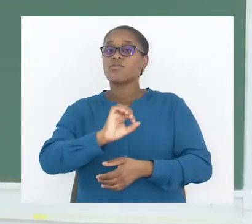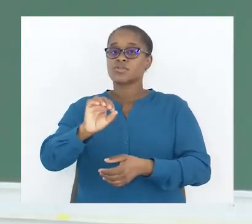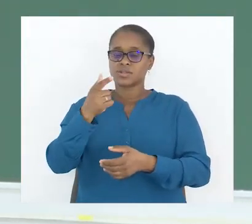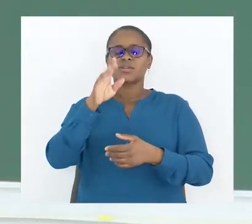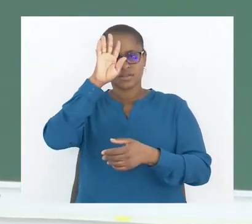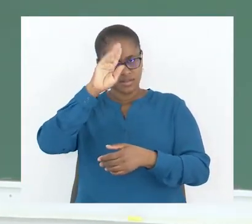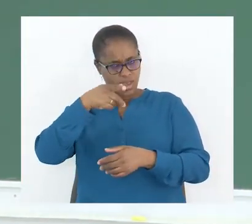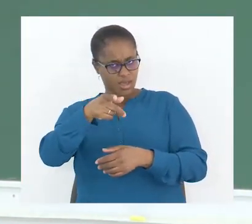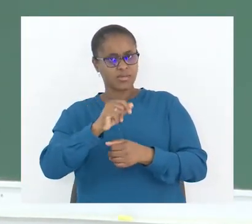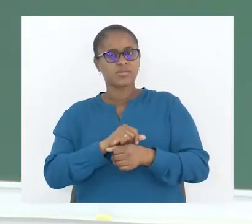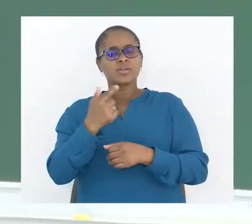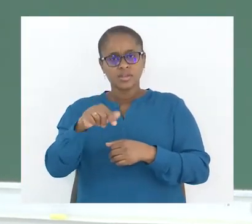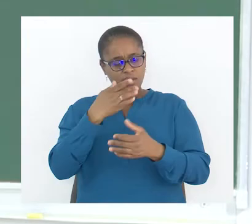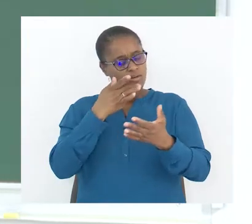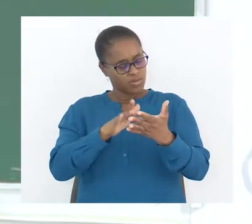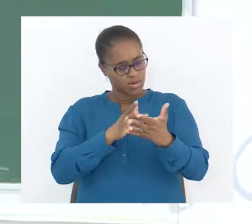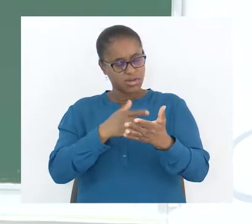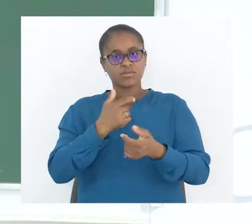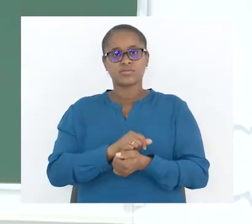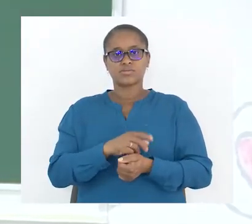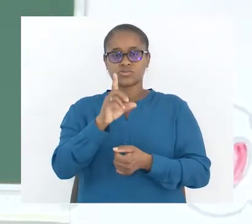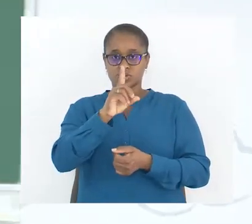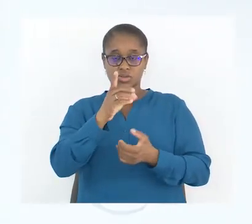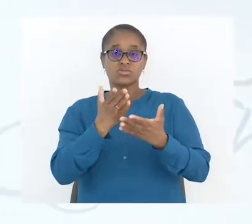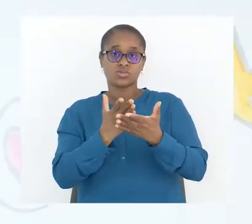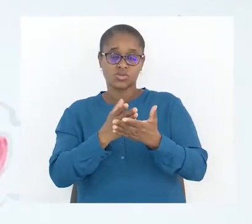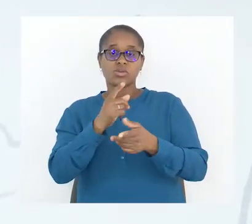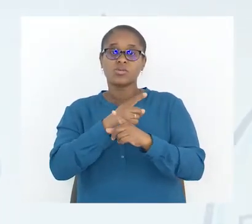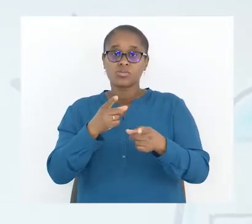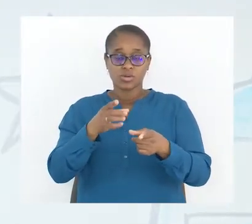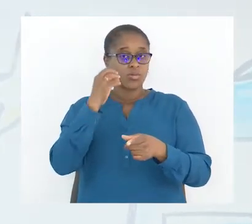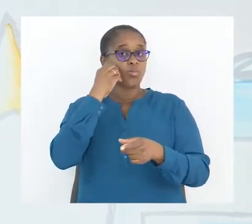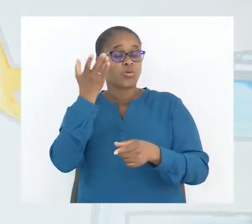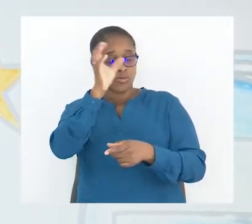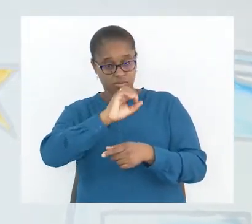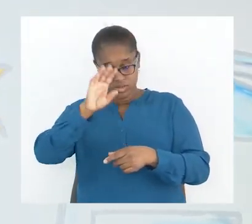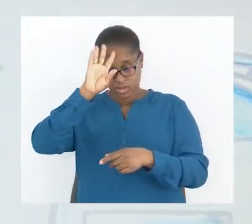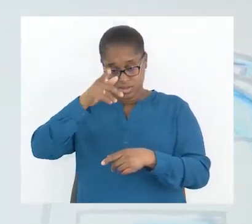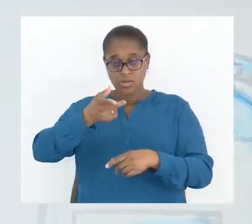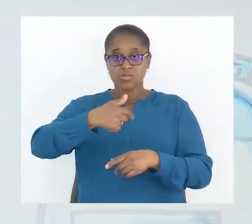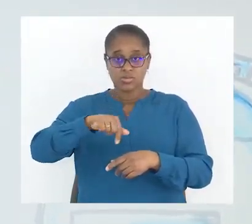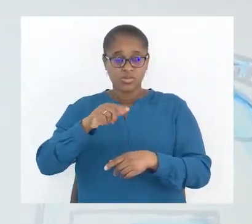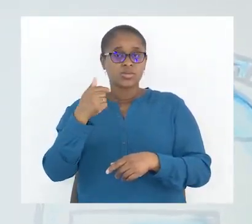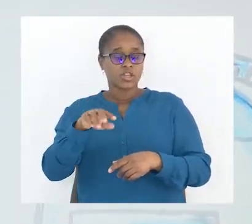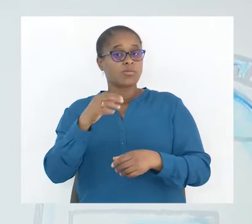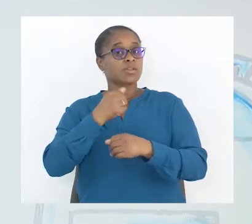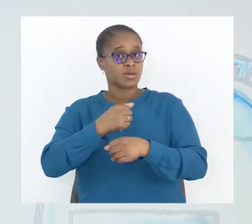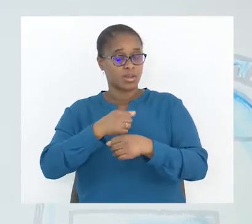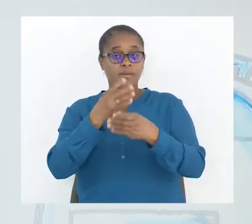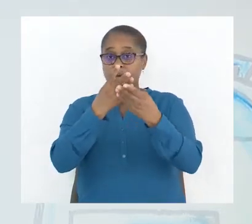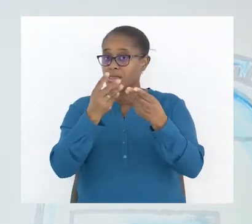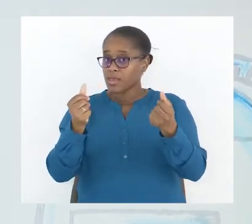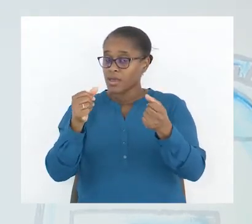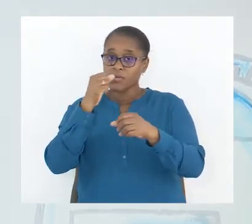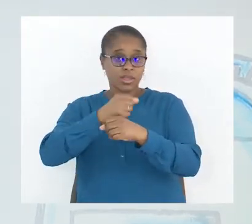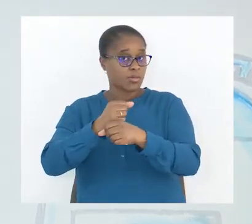como sabem, temos o manual do 6º ano, porque, como sabem, nós ainda estamos a rever os conteúdos que